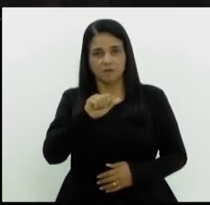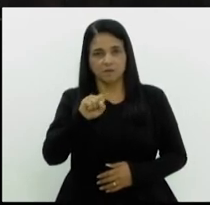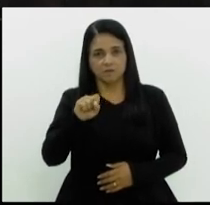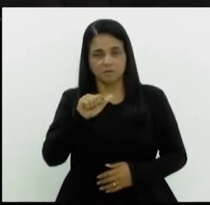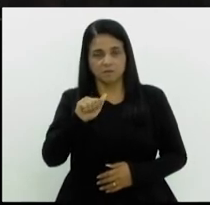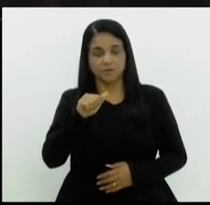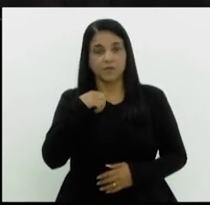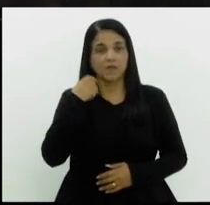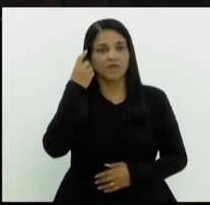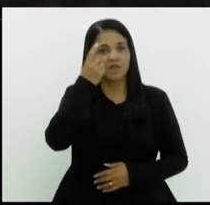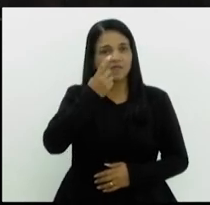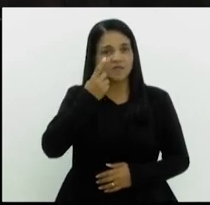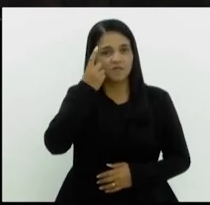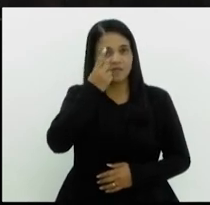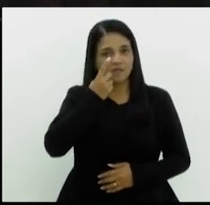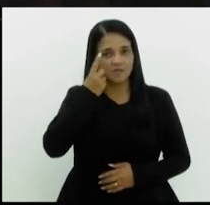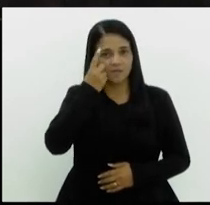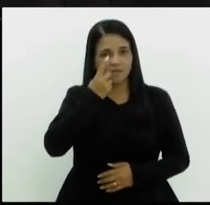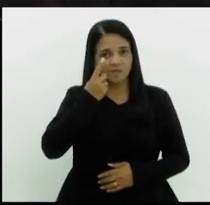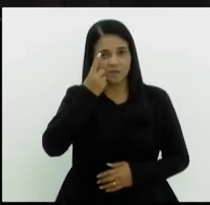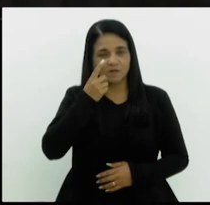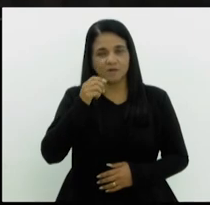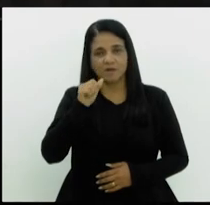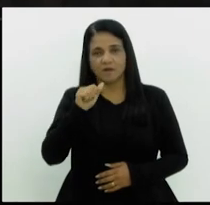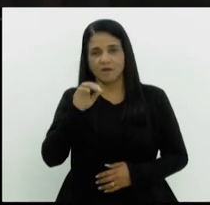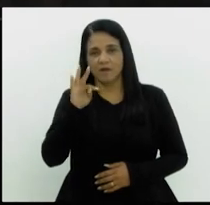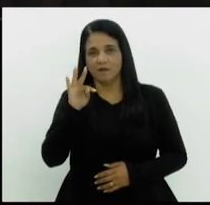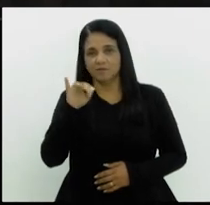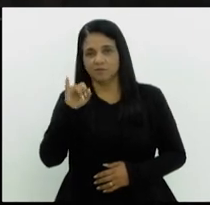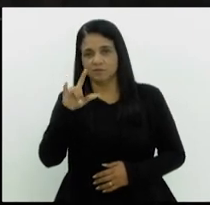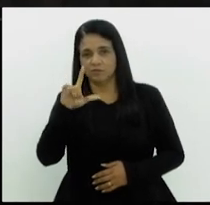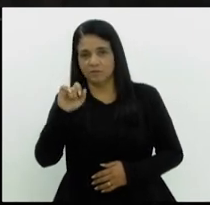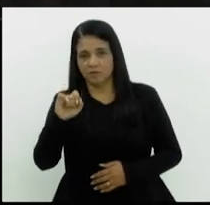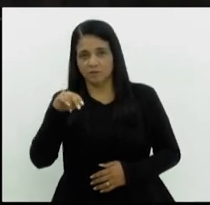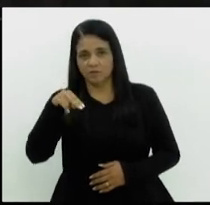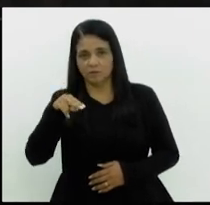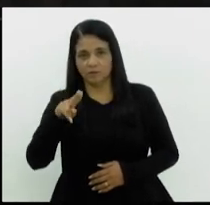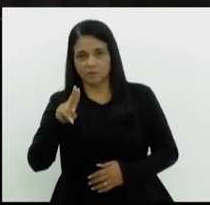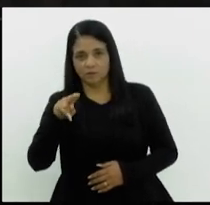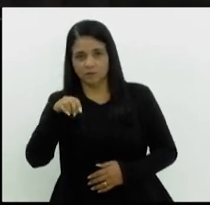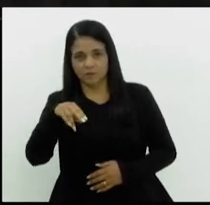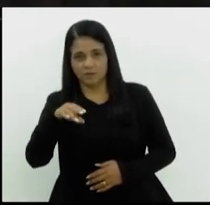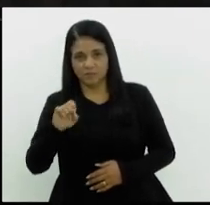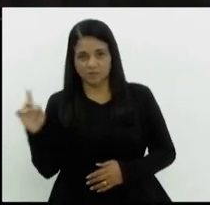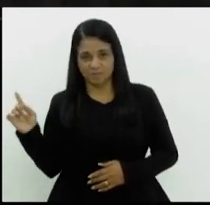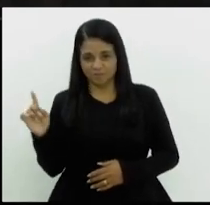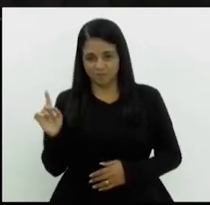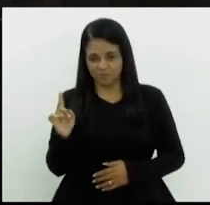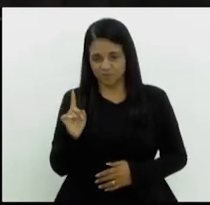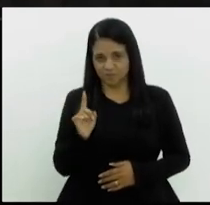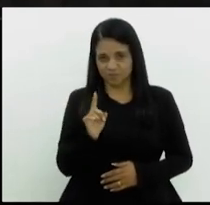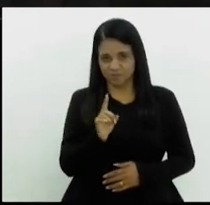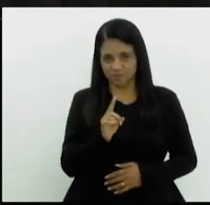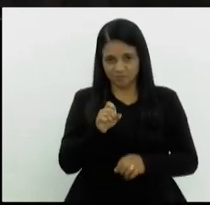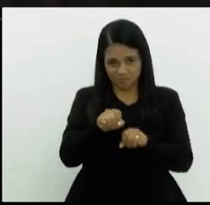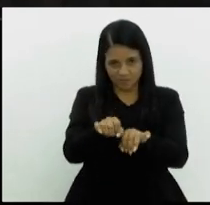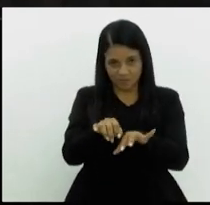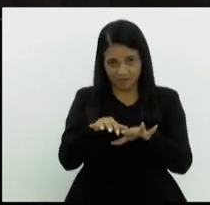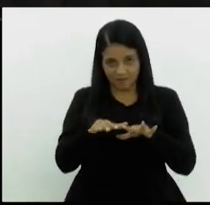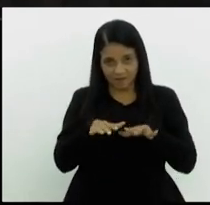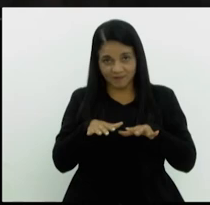senhor deputado Átila Nunes, que adentrou ao